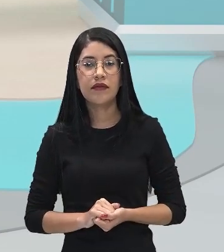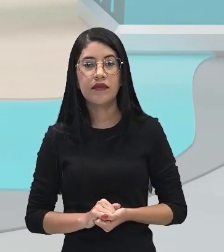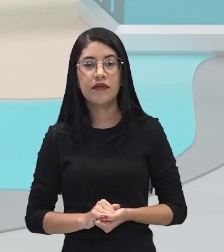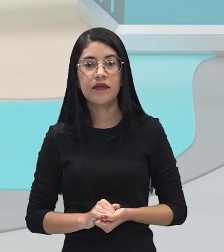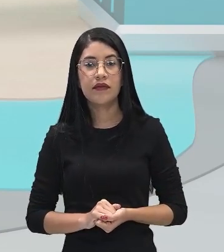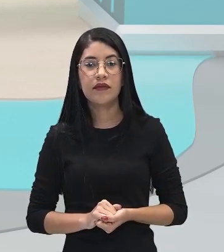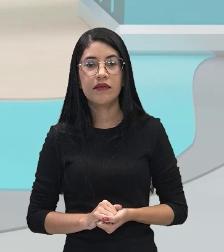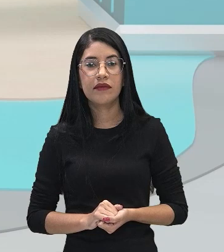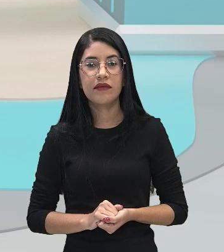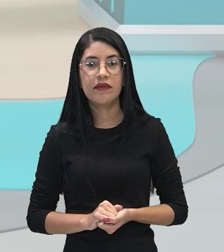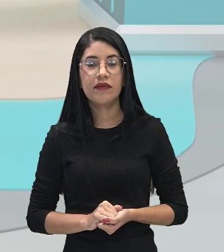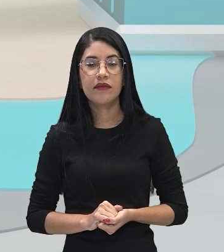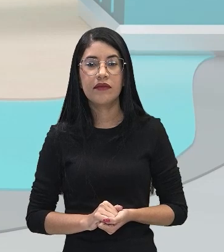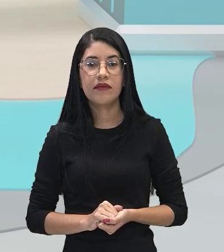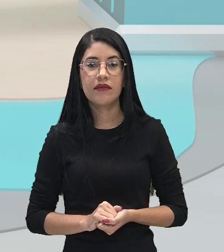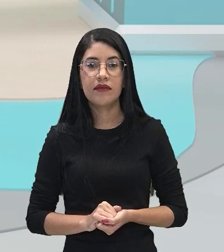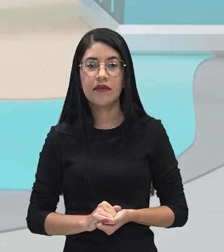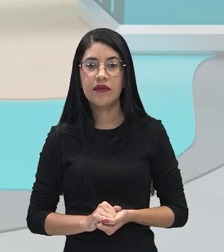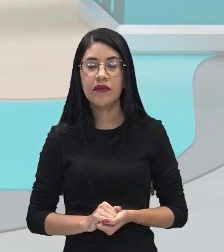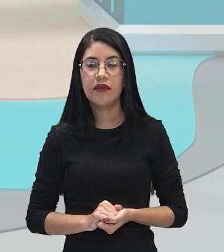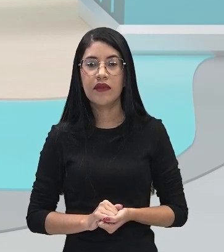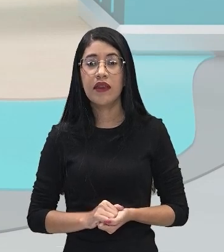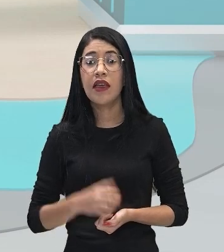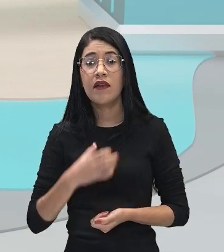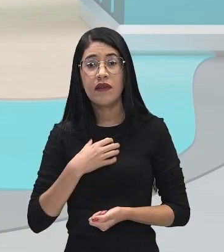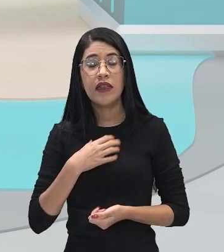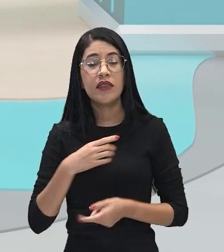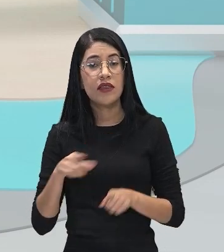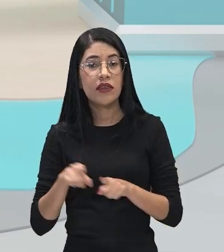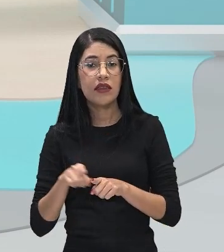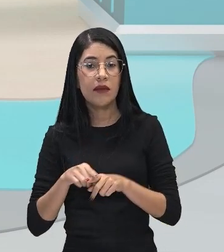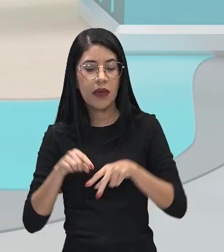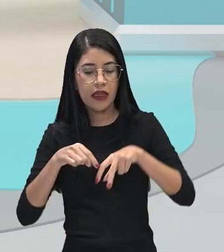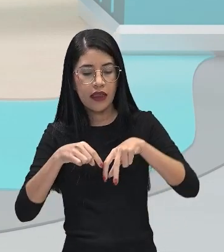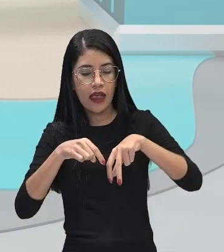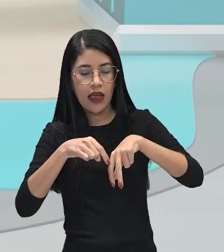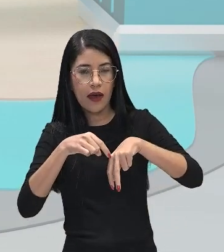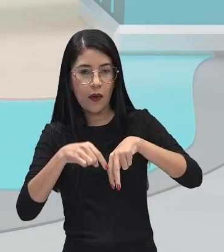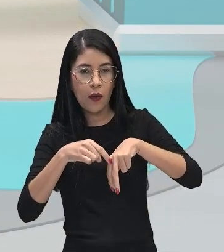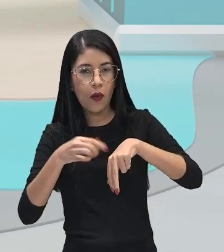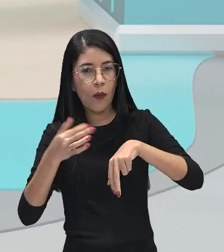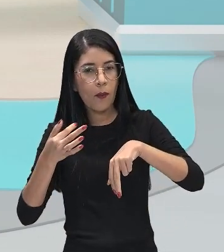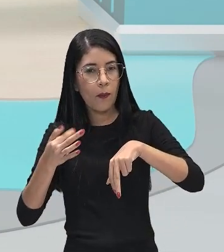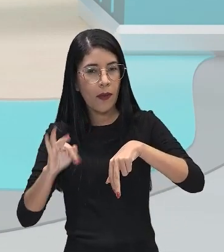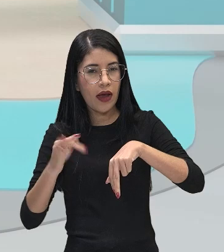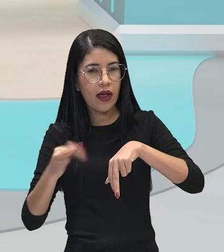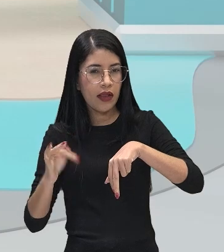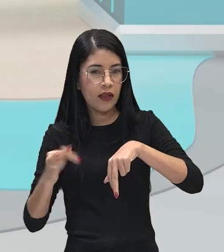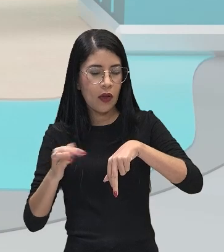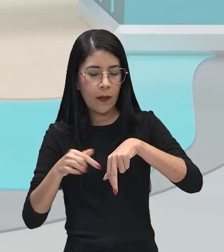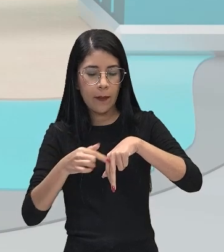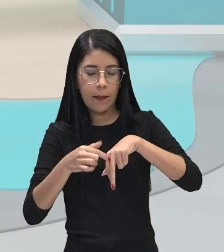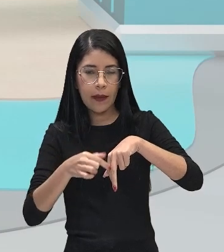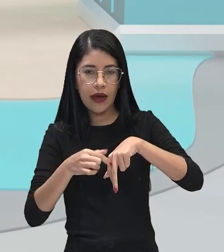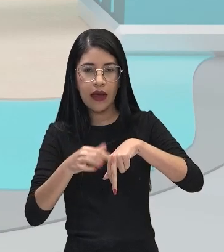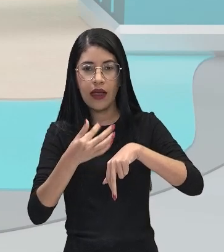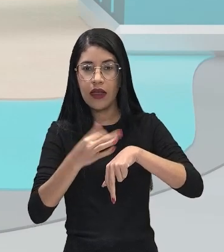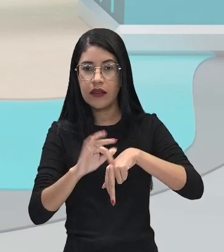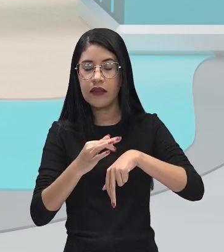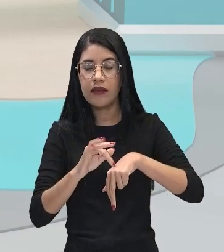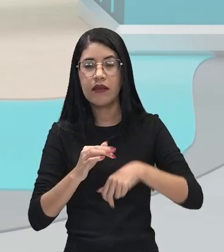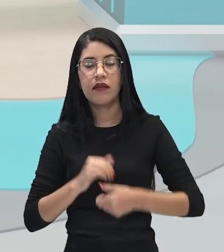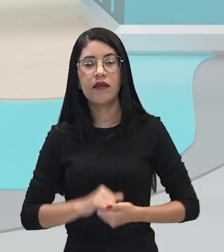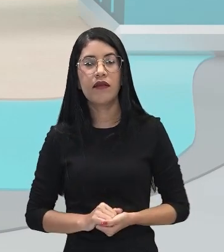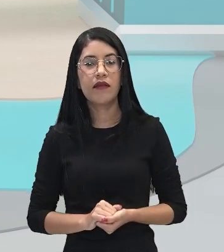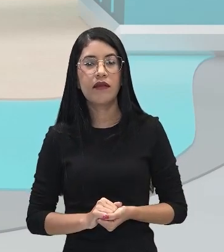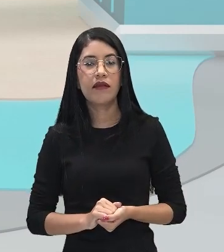encosta uma coxa na outra, você vai sentir essa tensão aqui na parte anterior da sua coxa, para alongar esse